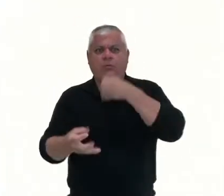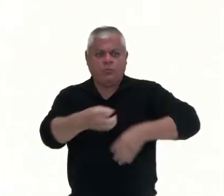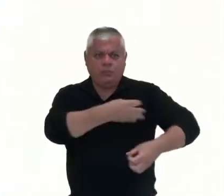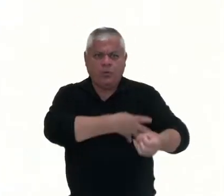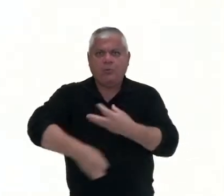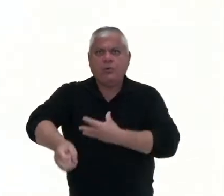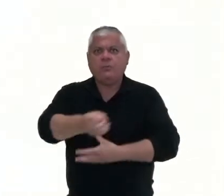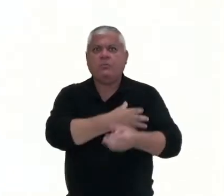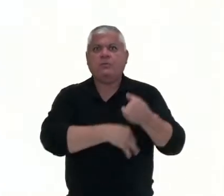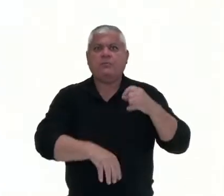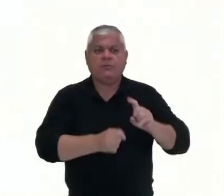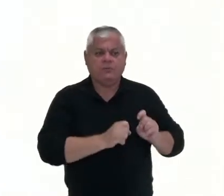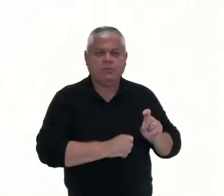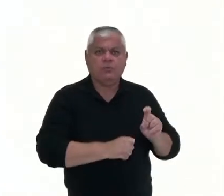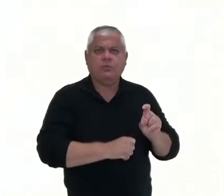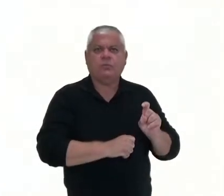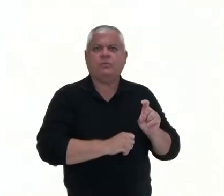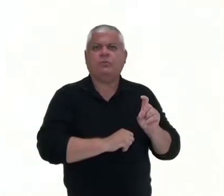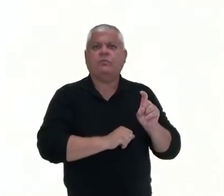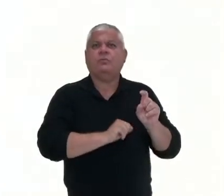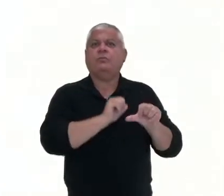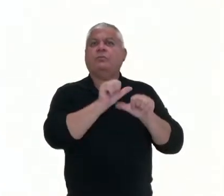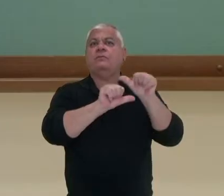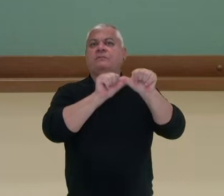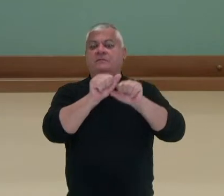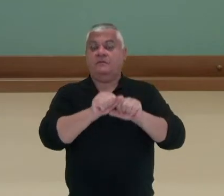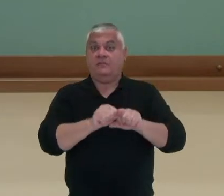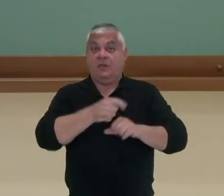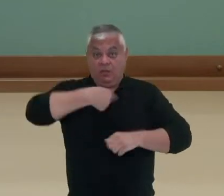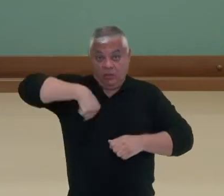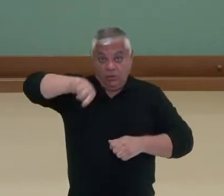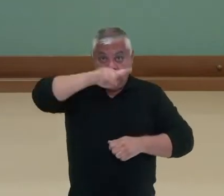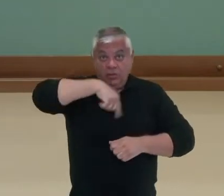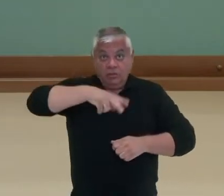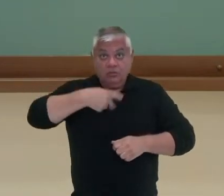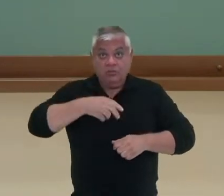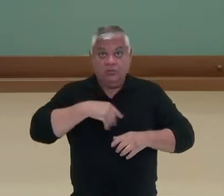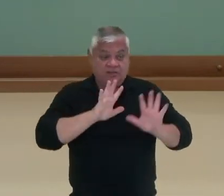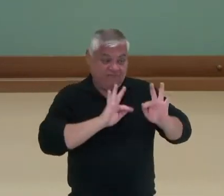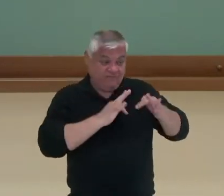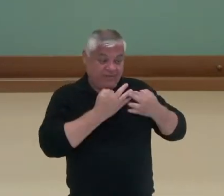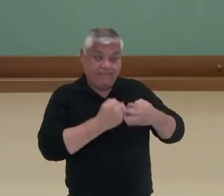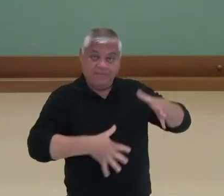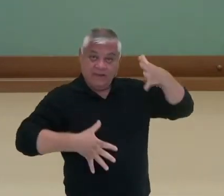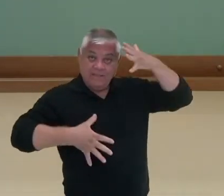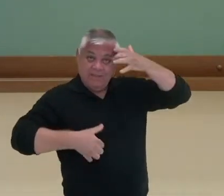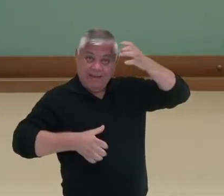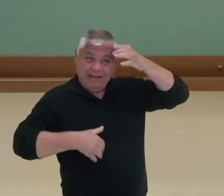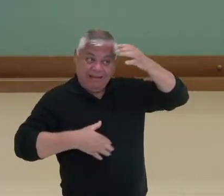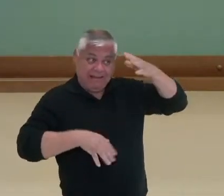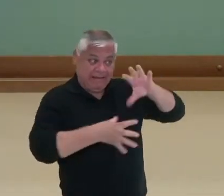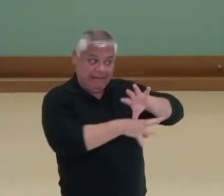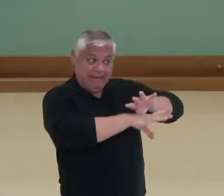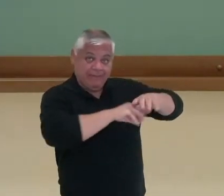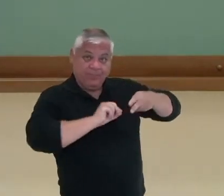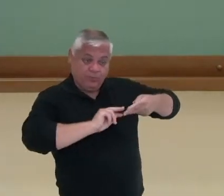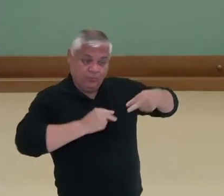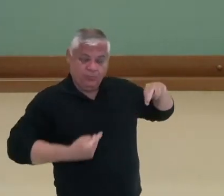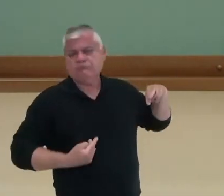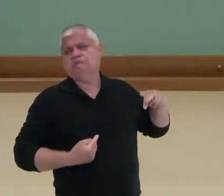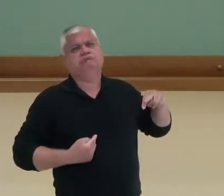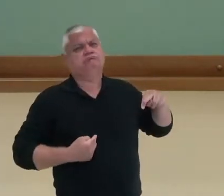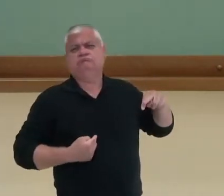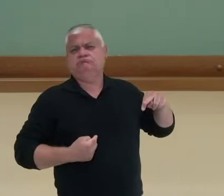gerações e foram modificando. Então, nós não somos parentes do macaco, nós não viemos do macaco. Nós